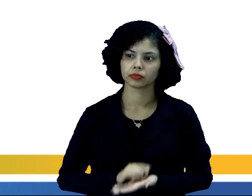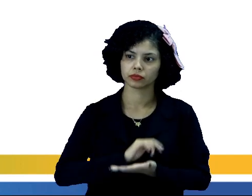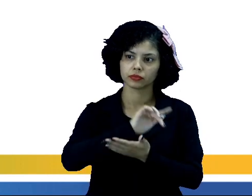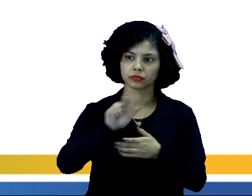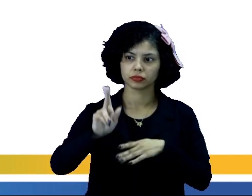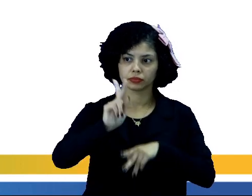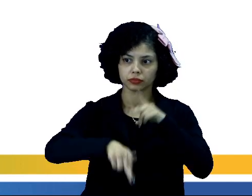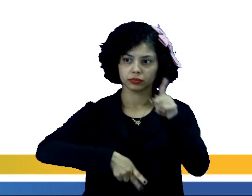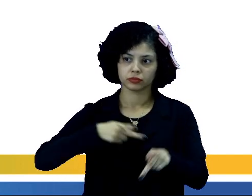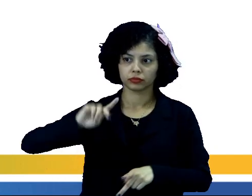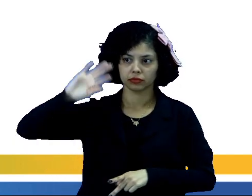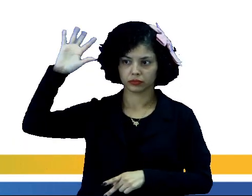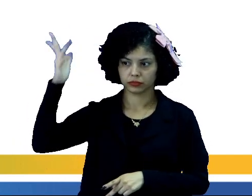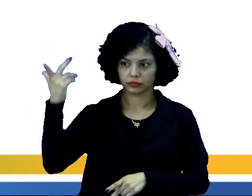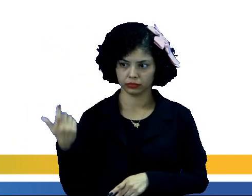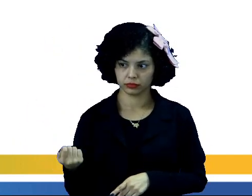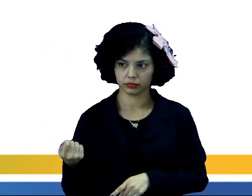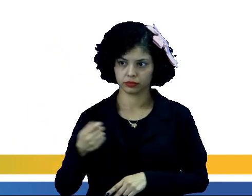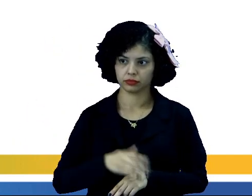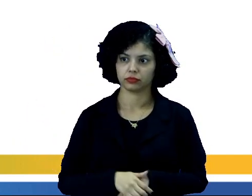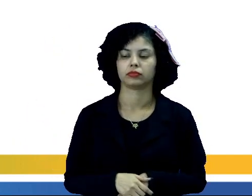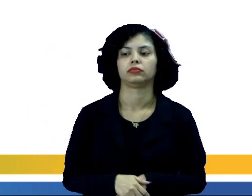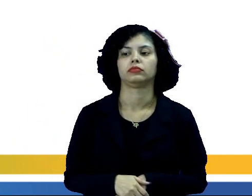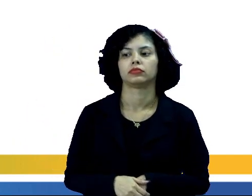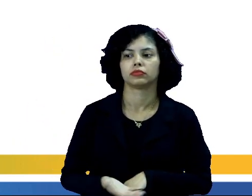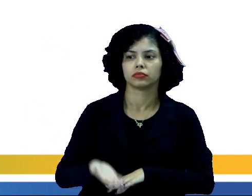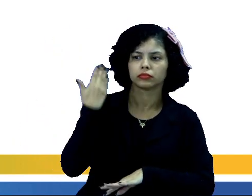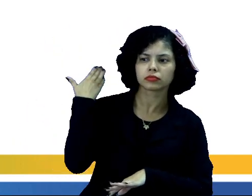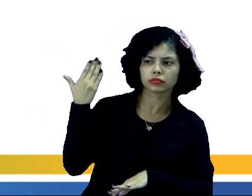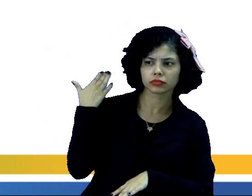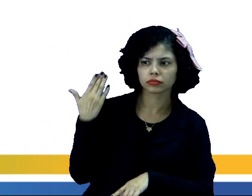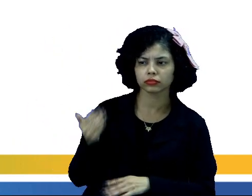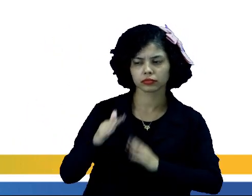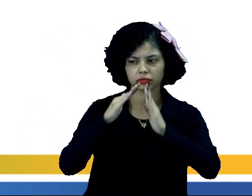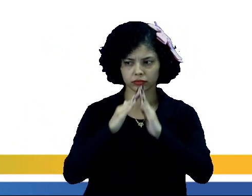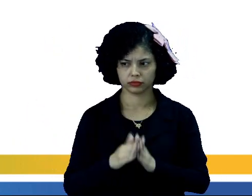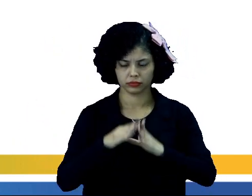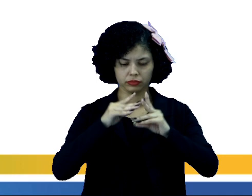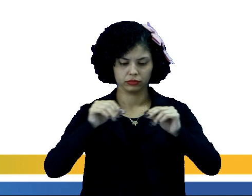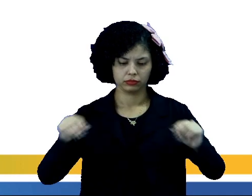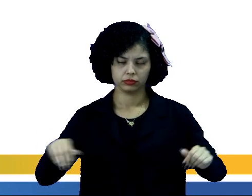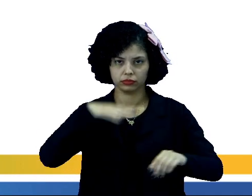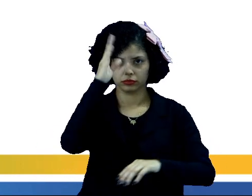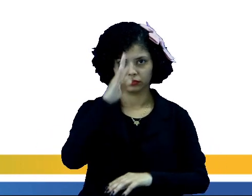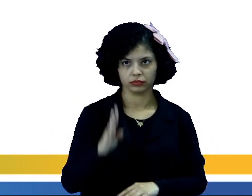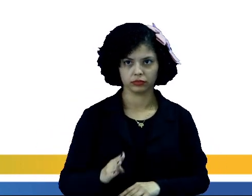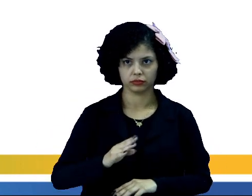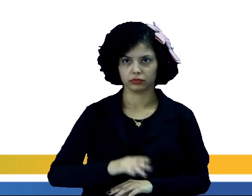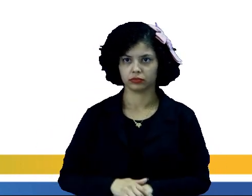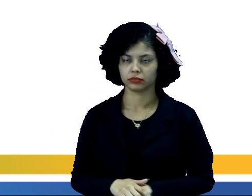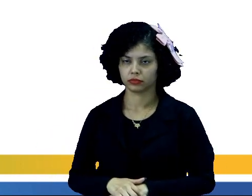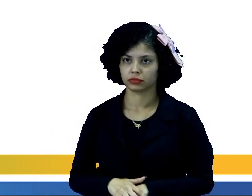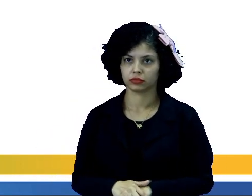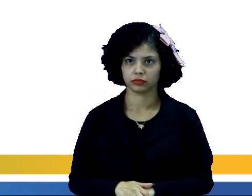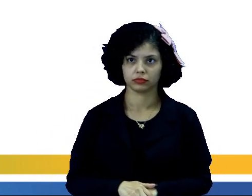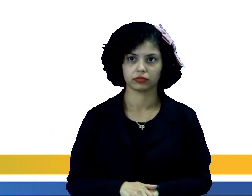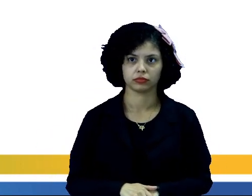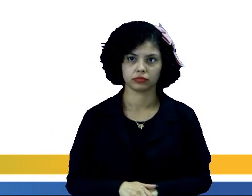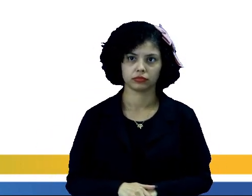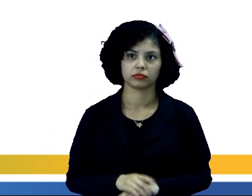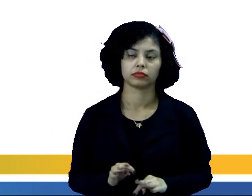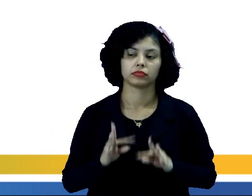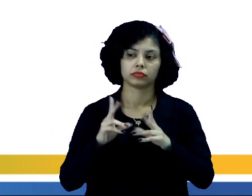e tradições de diversos povos africanos que desde a colonização habitam o território